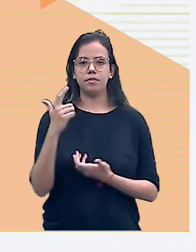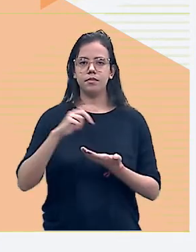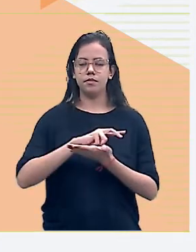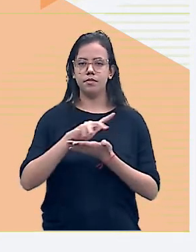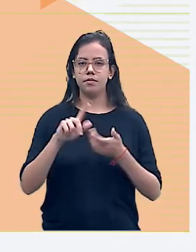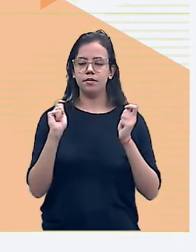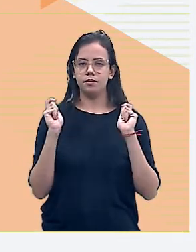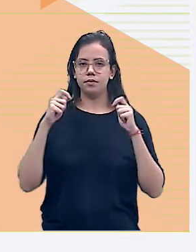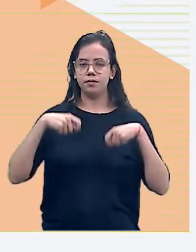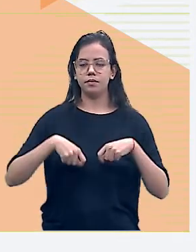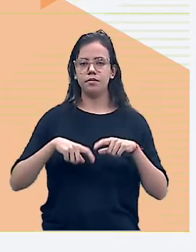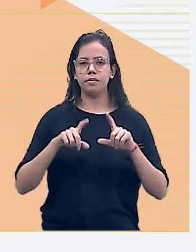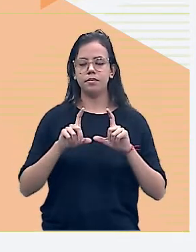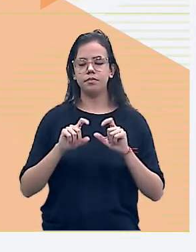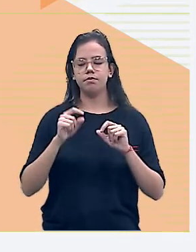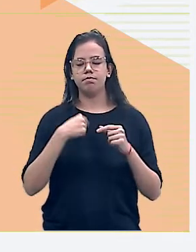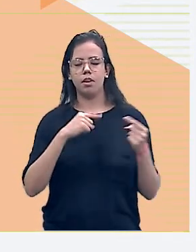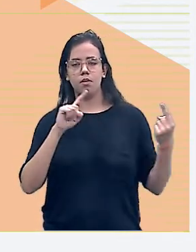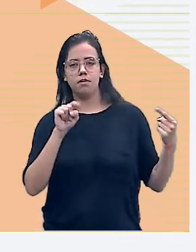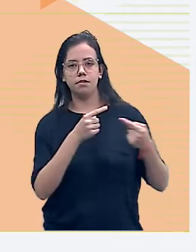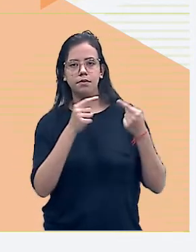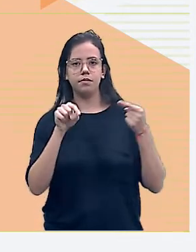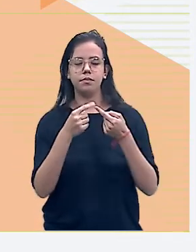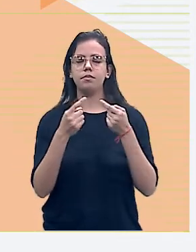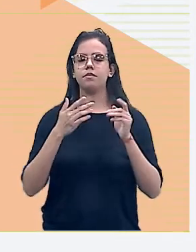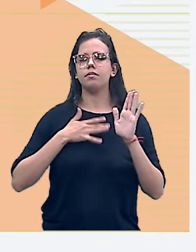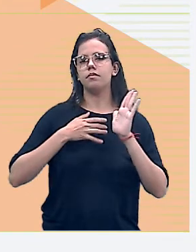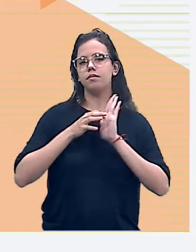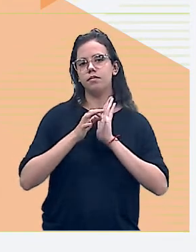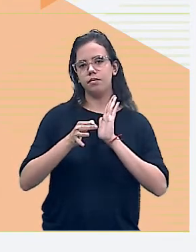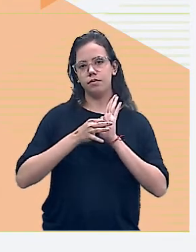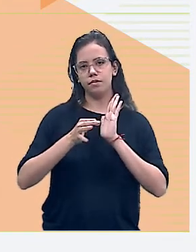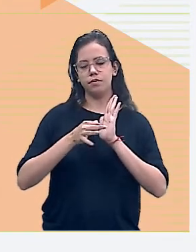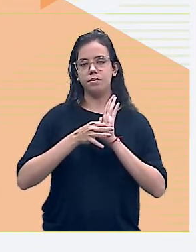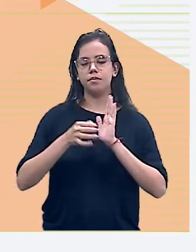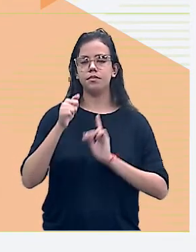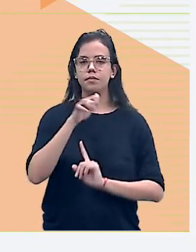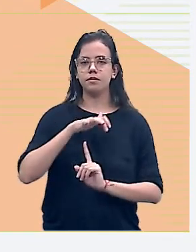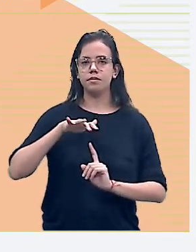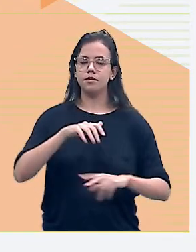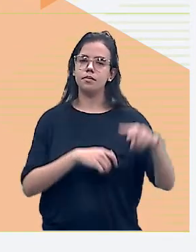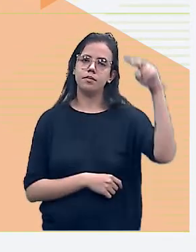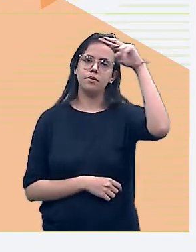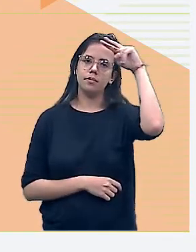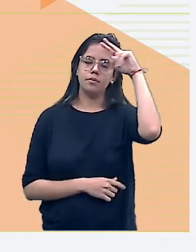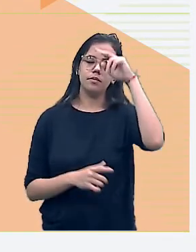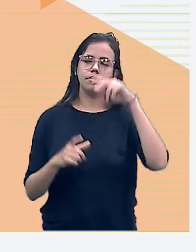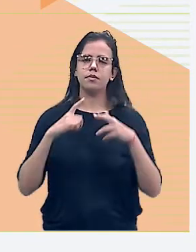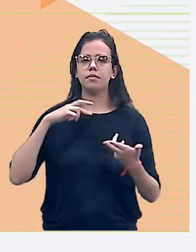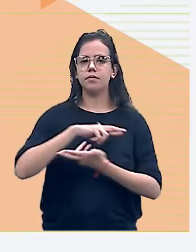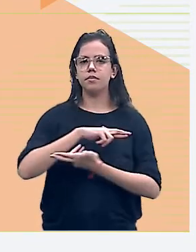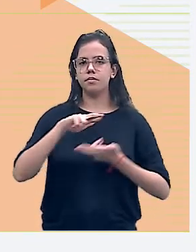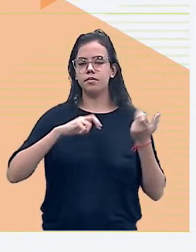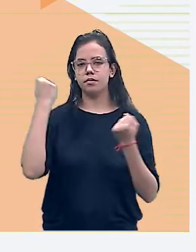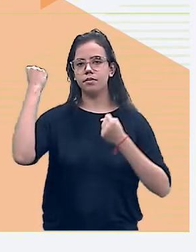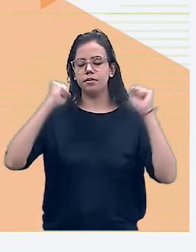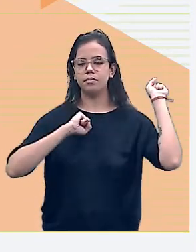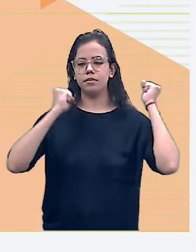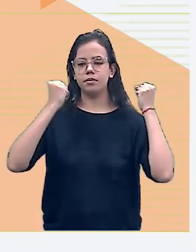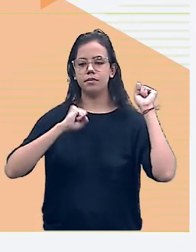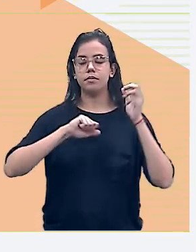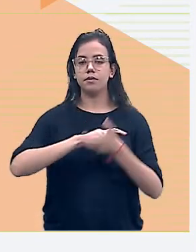repertório para que eu possa ir associar a minha crítica a situação histórica nós temos as revoluções industriais